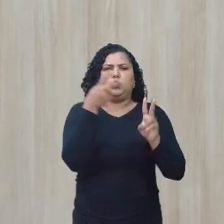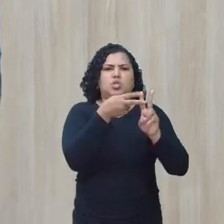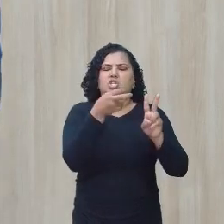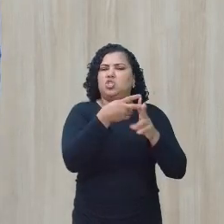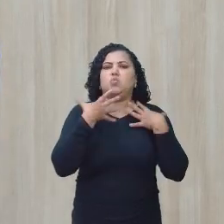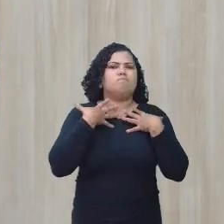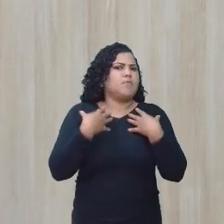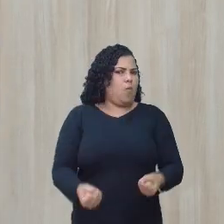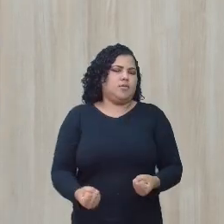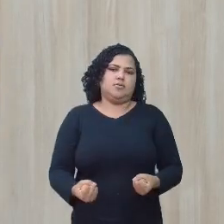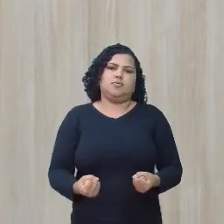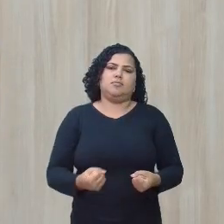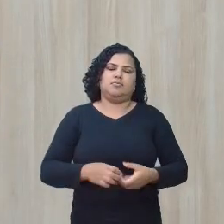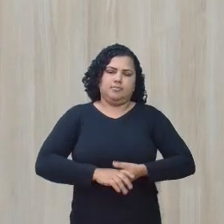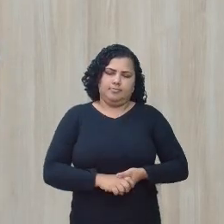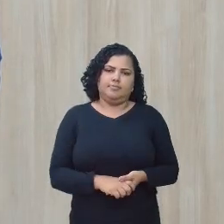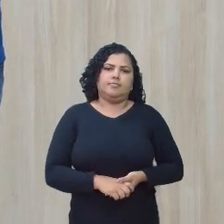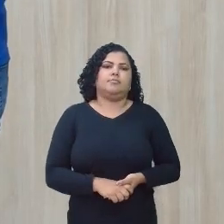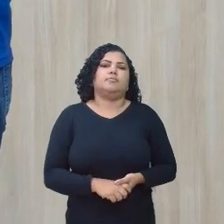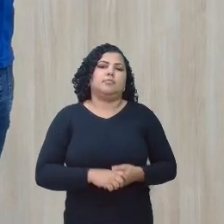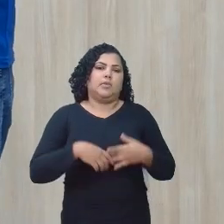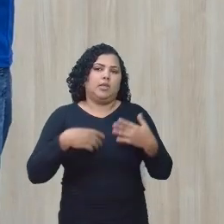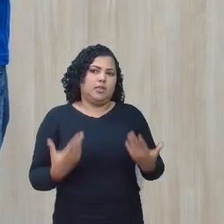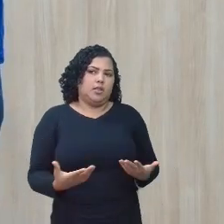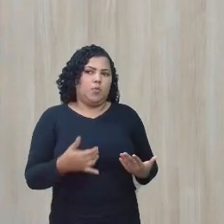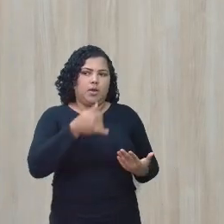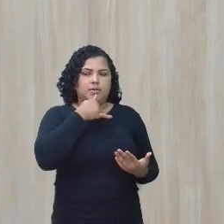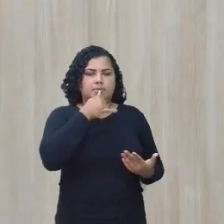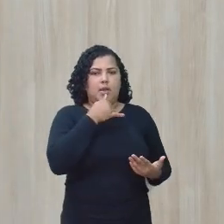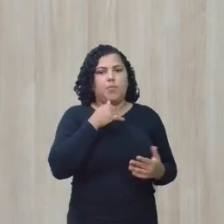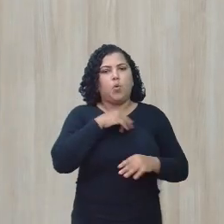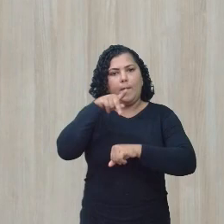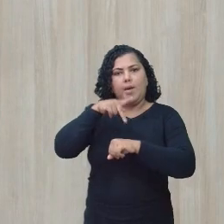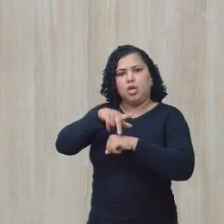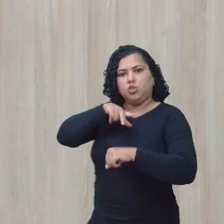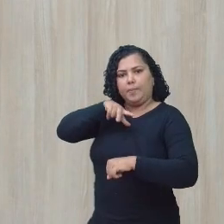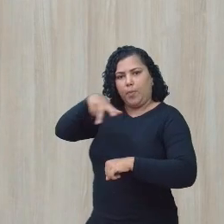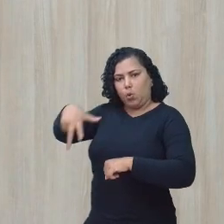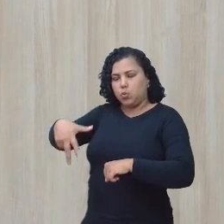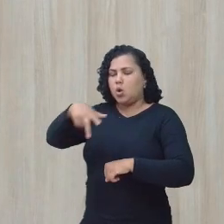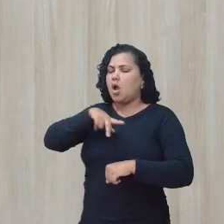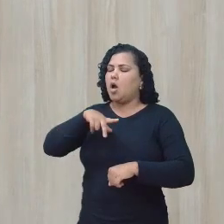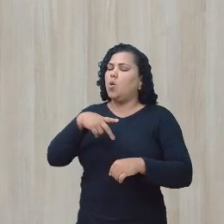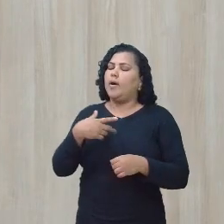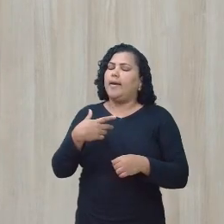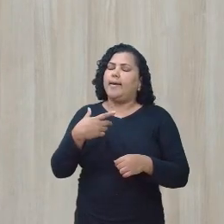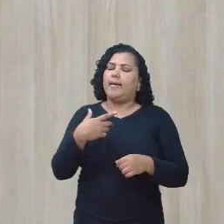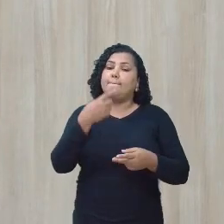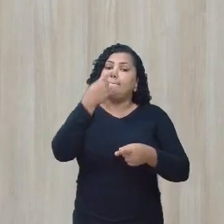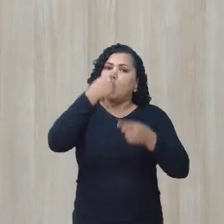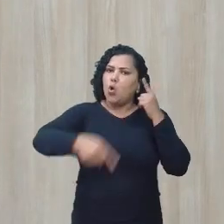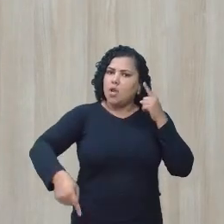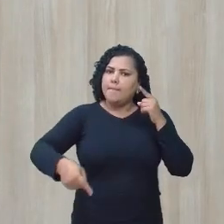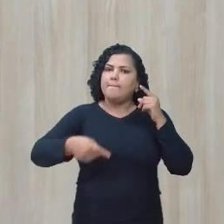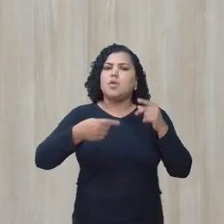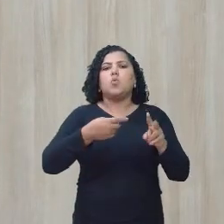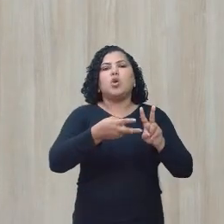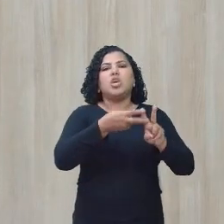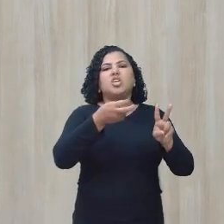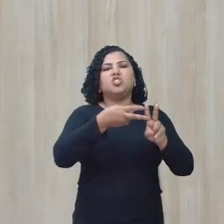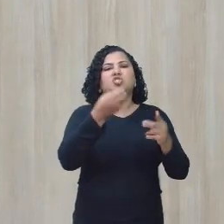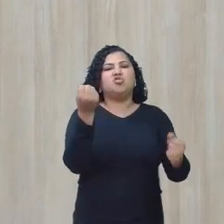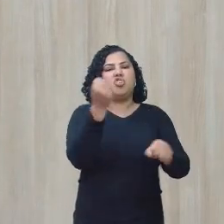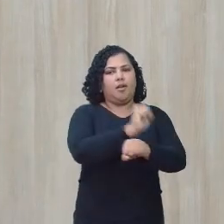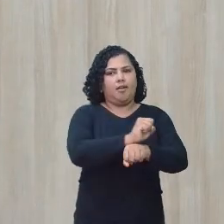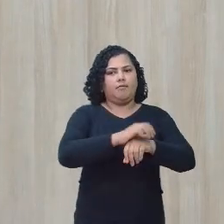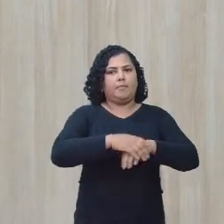né, fazendo com que o Estado português mesmo proibisse a escravização de pessoas indígenas. Porém, né, aqui